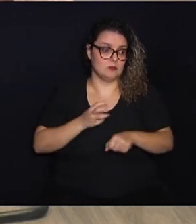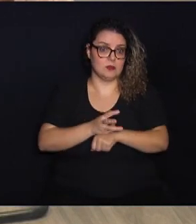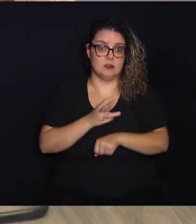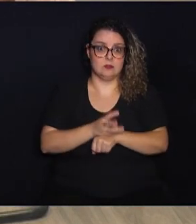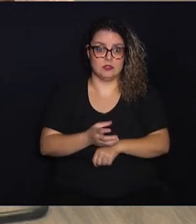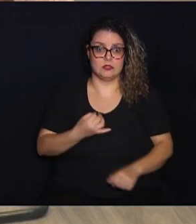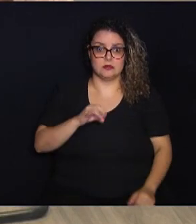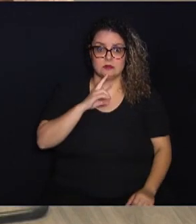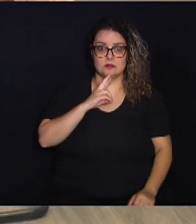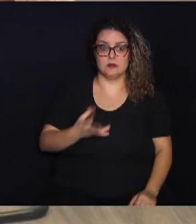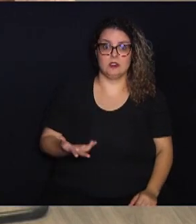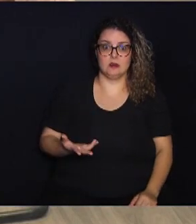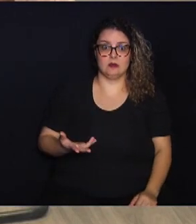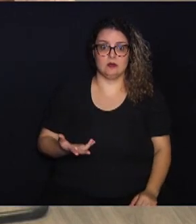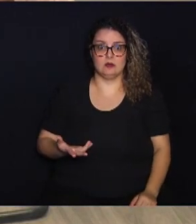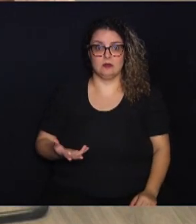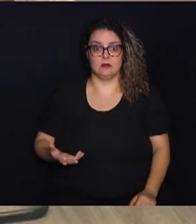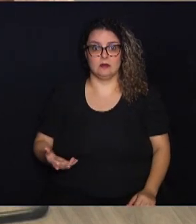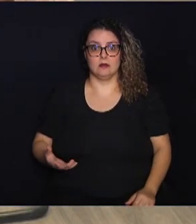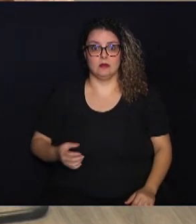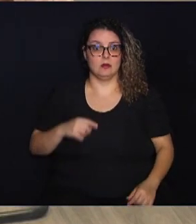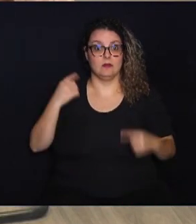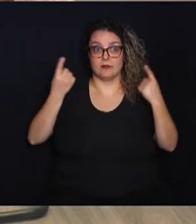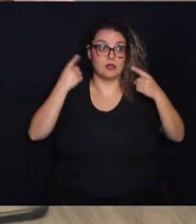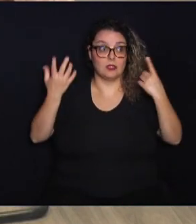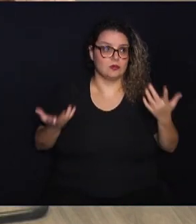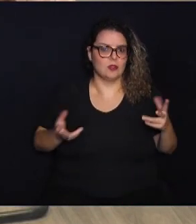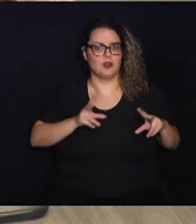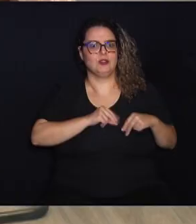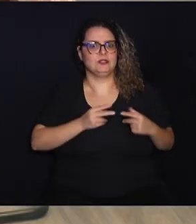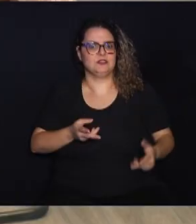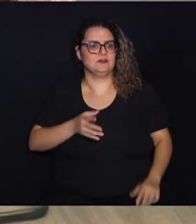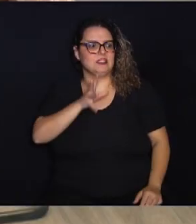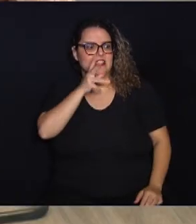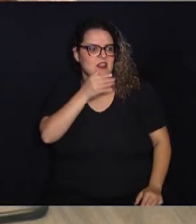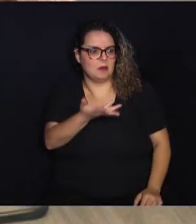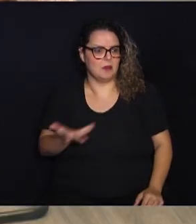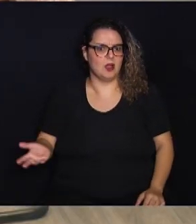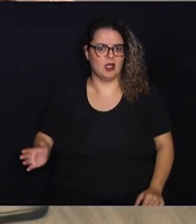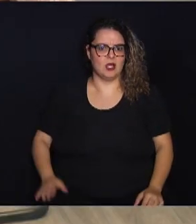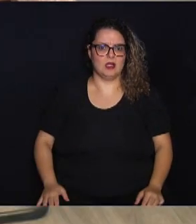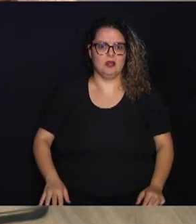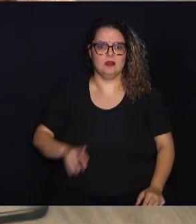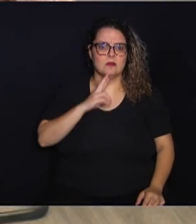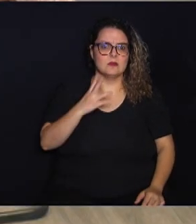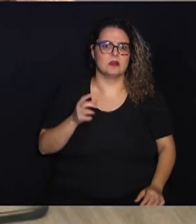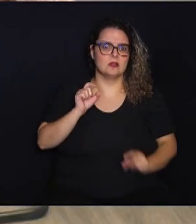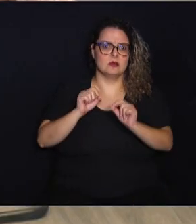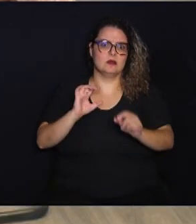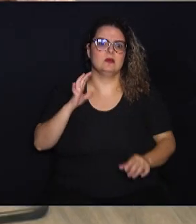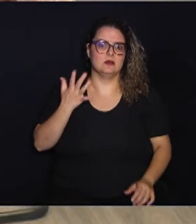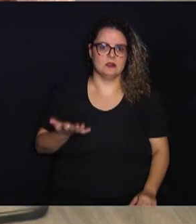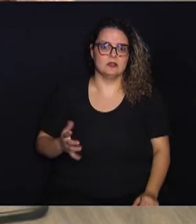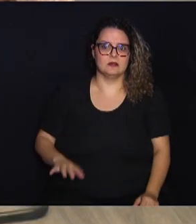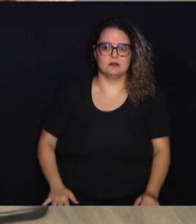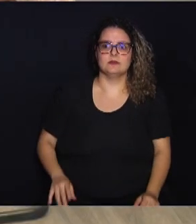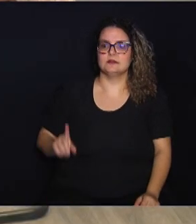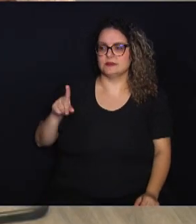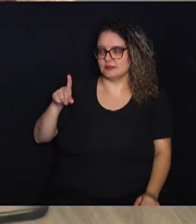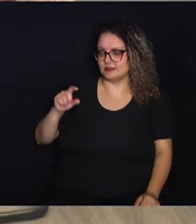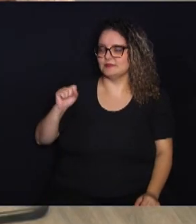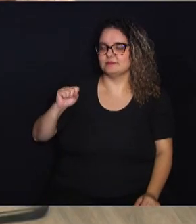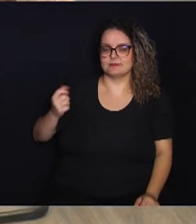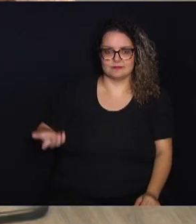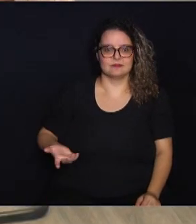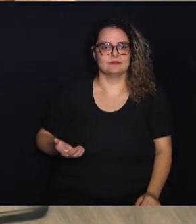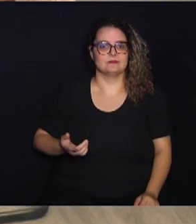você não responde, a pessoa está lá do outro lado e fica muito louca, fala assim, poxa vida, não me responde, não me respondeu, o que está acontecendo, né? Então, acho que a gente